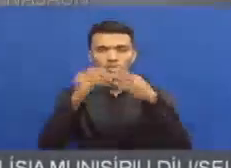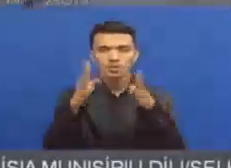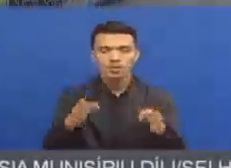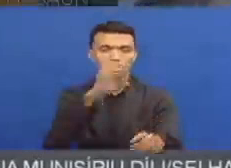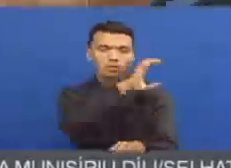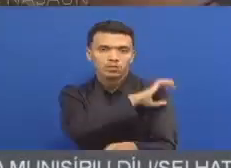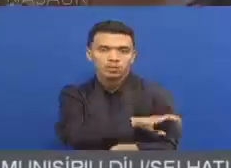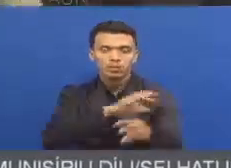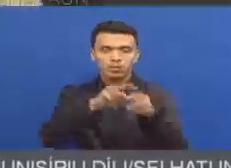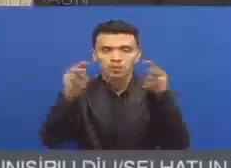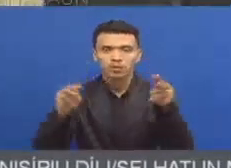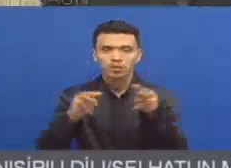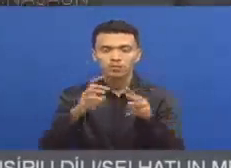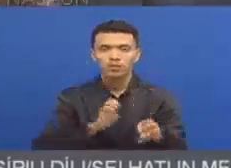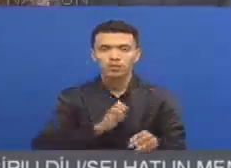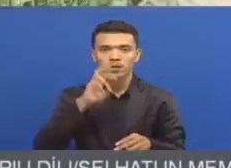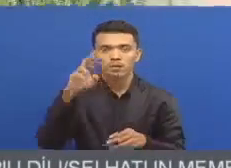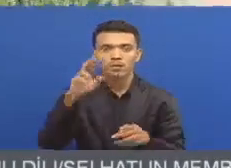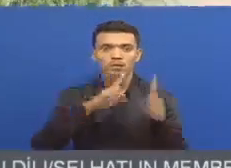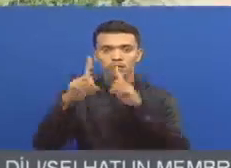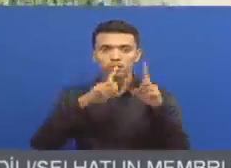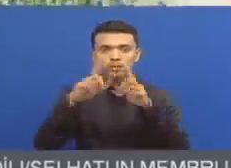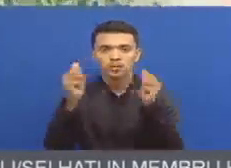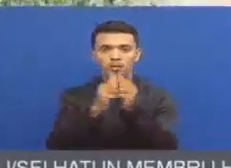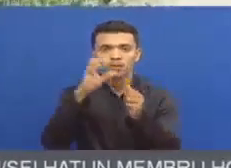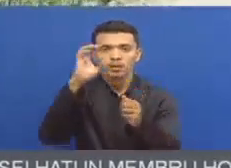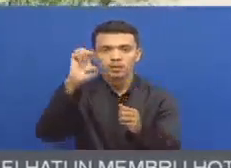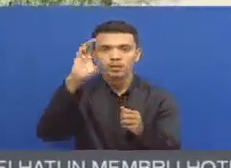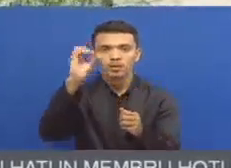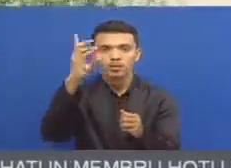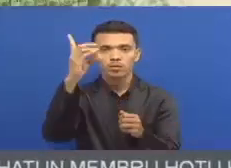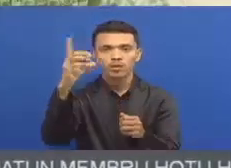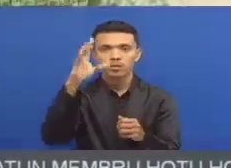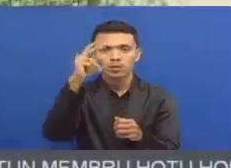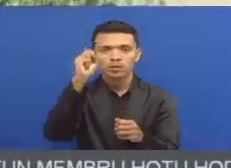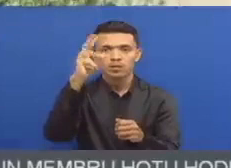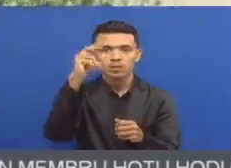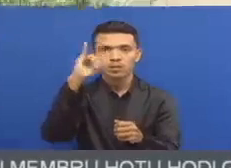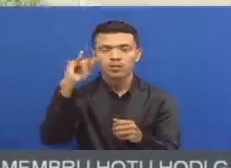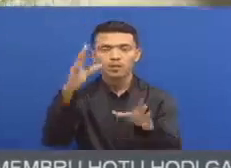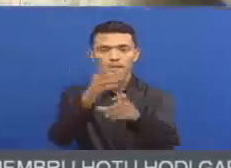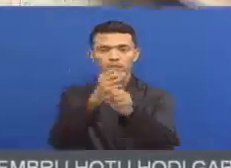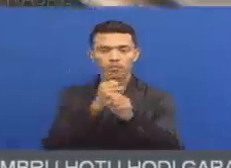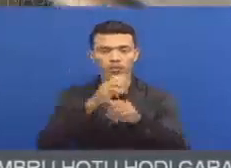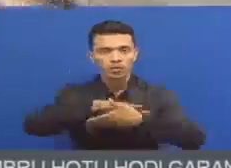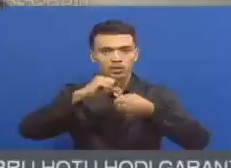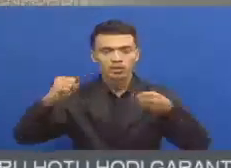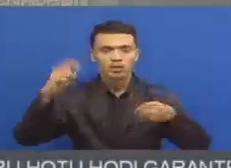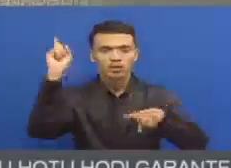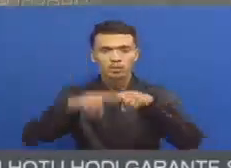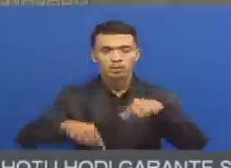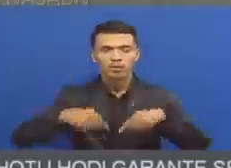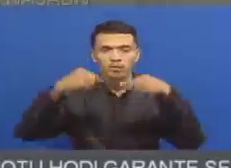segurança município Hermera. Coordena o IOD no SNI ho de foto do halo destruição no nelabele forisco para a comunidade